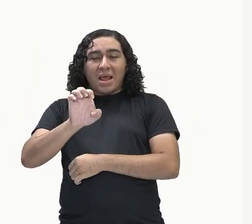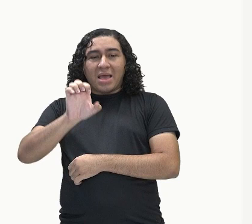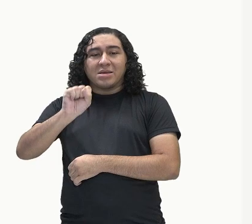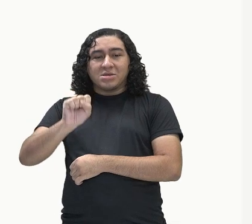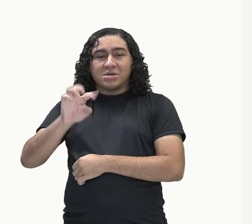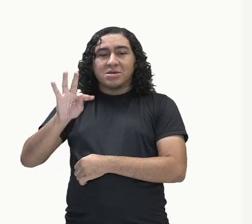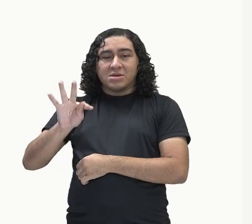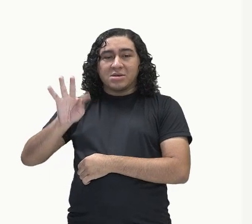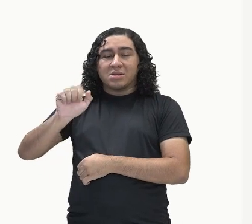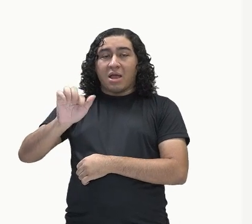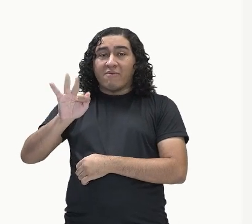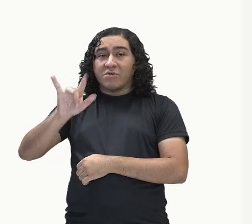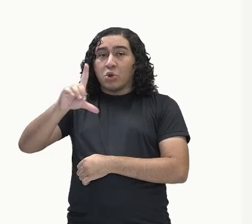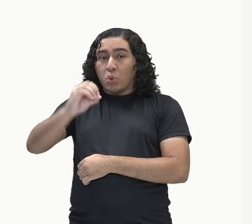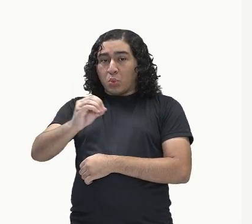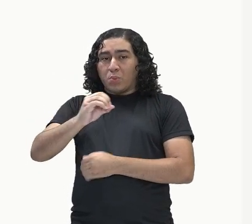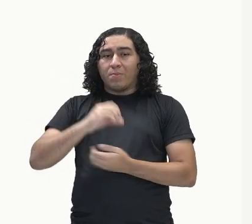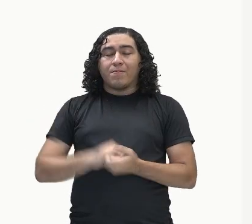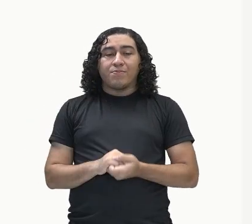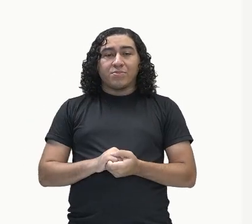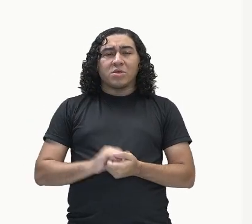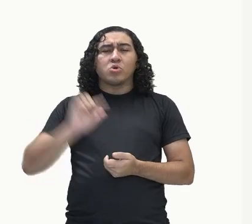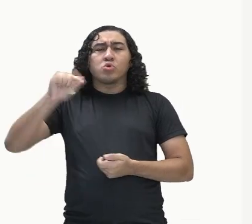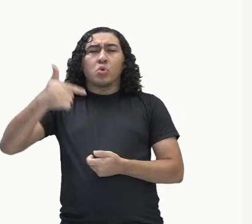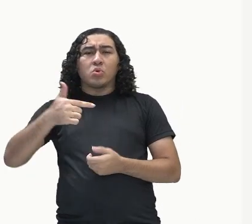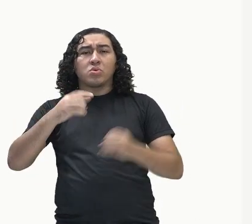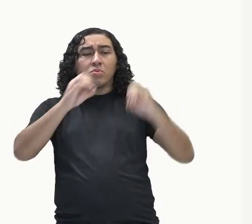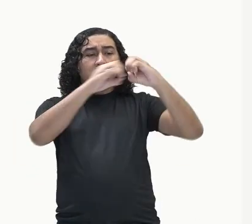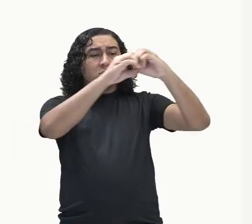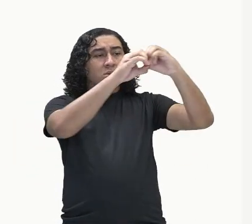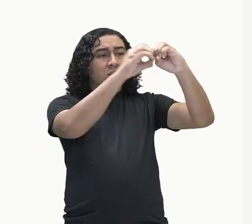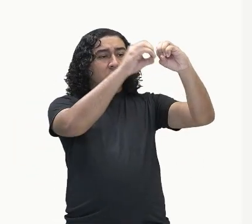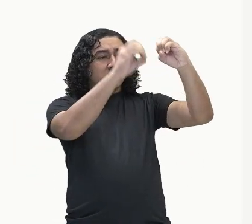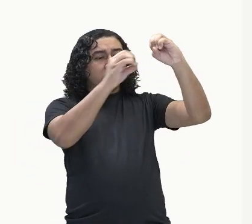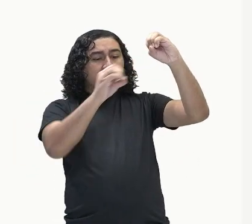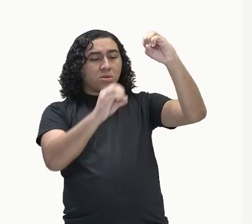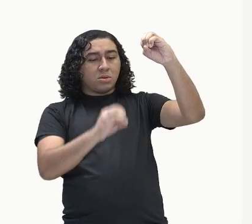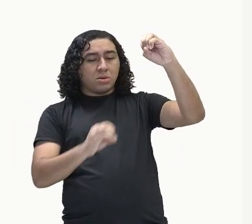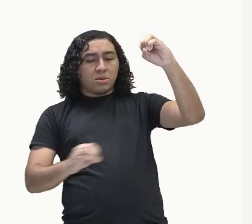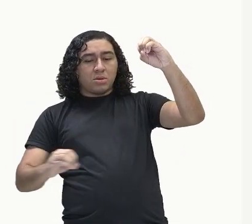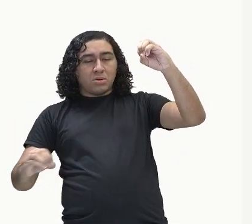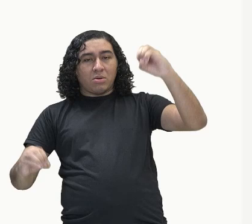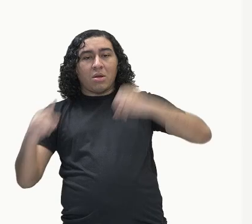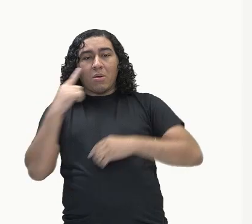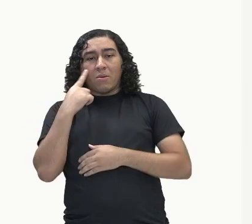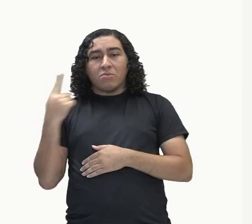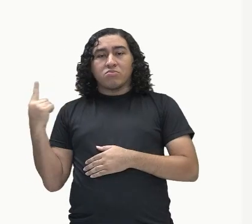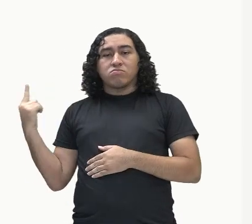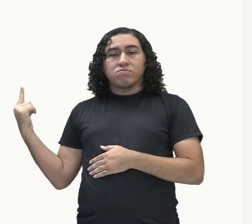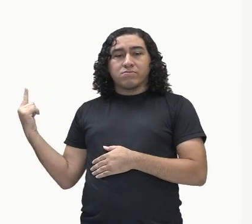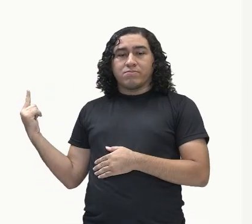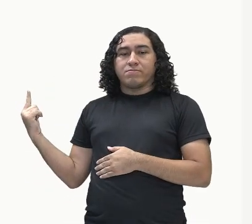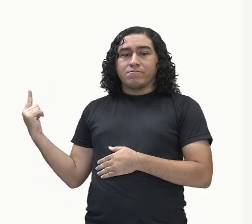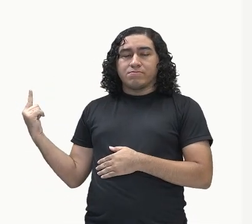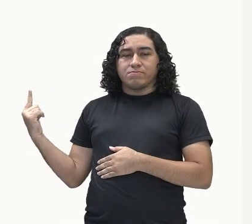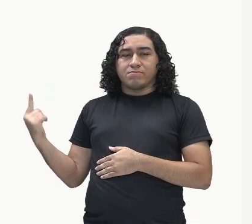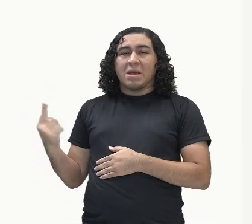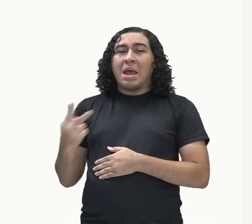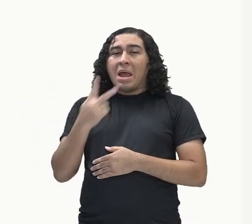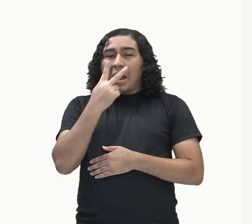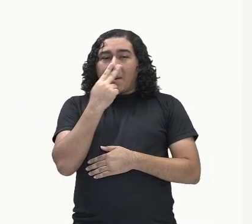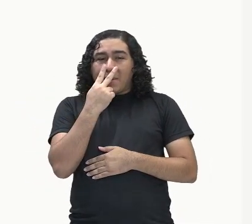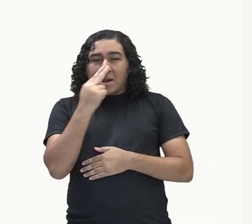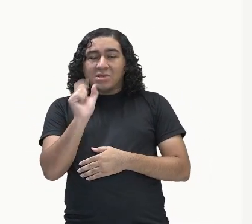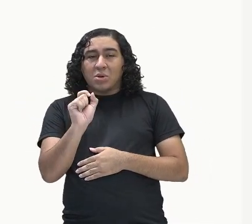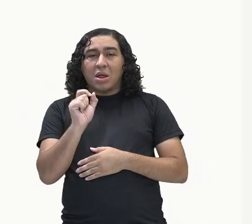estafilococos tem os streptococos também observem aqui como eles estão organizados né parece um